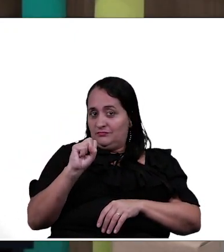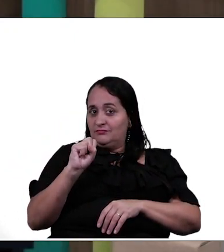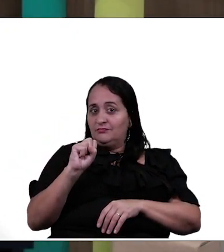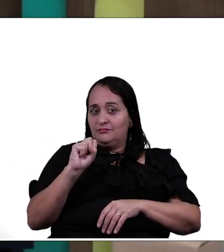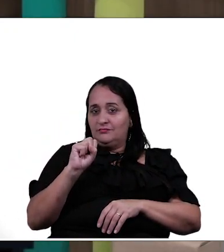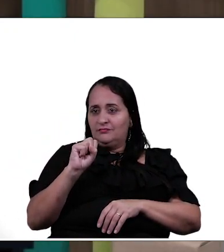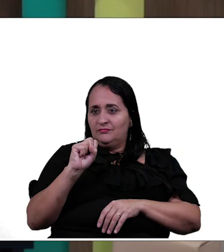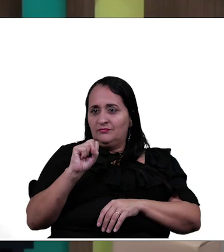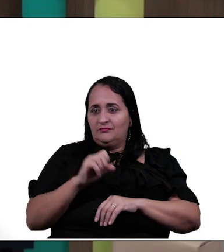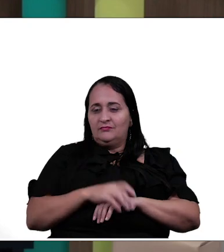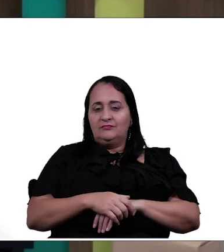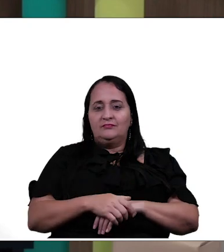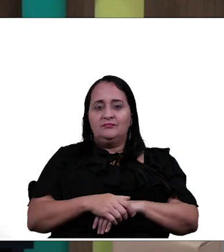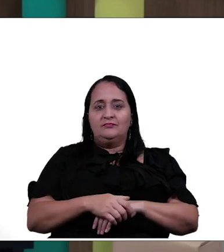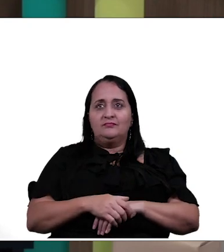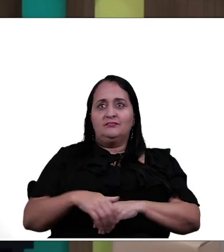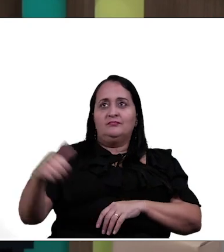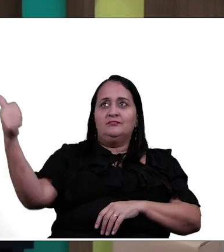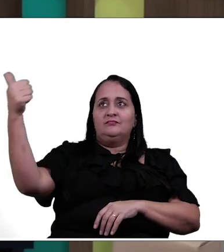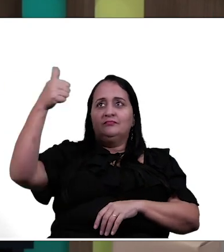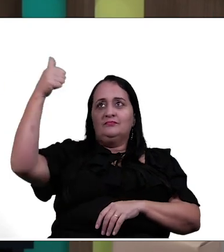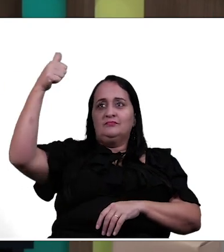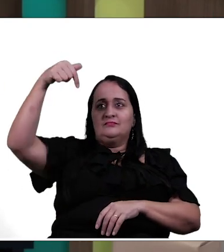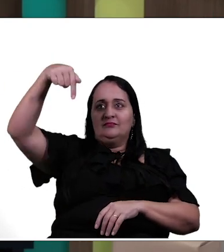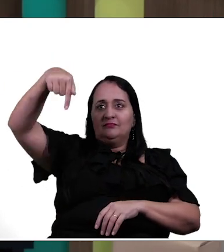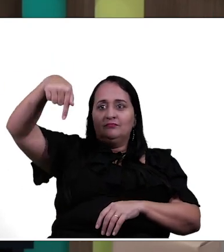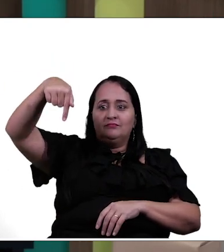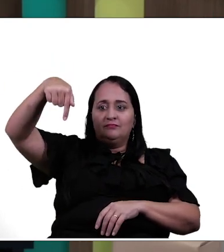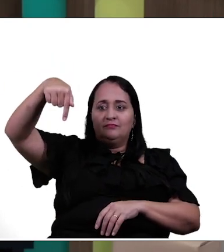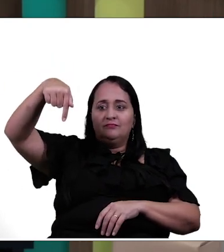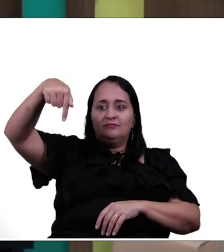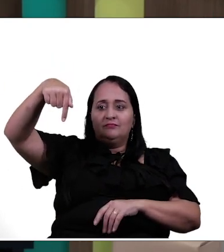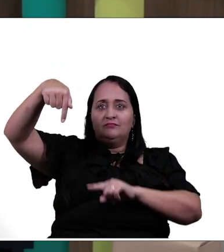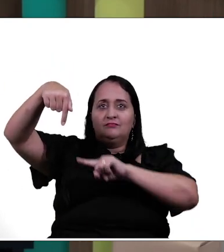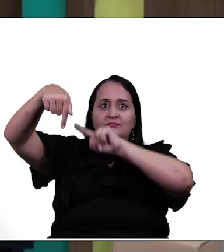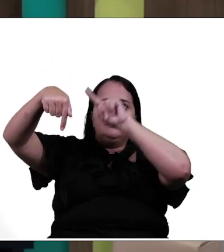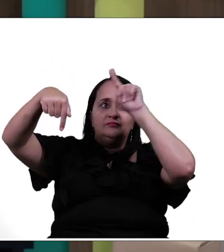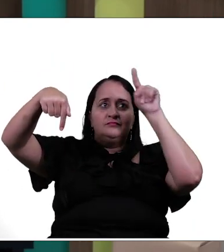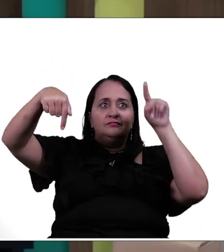exemplo, o número